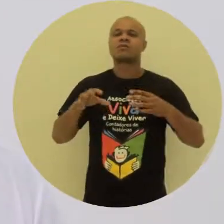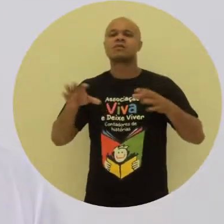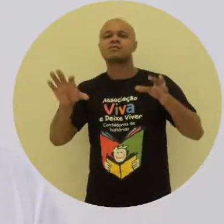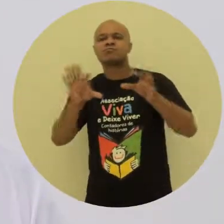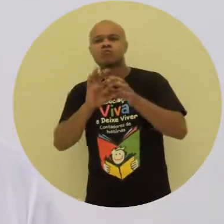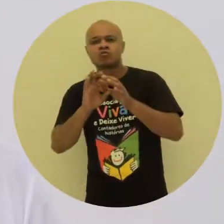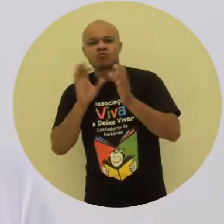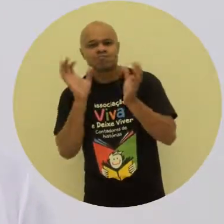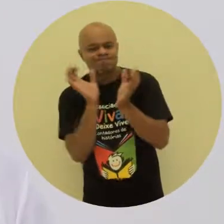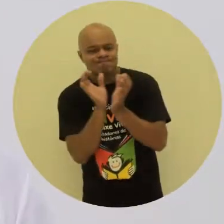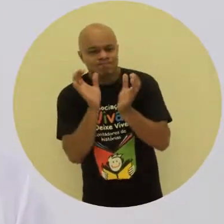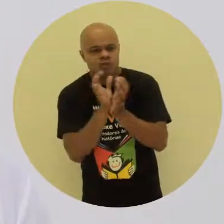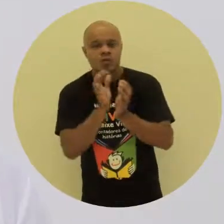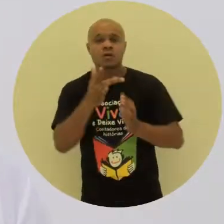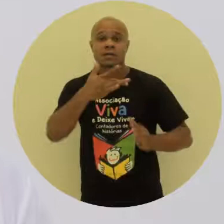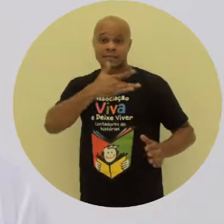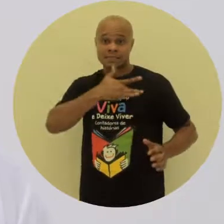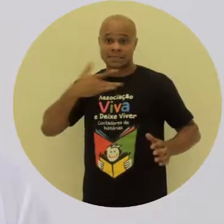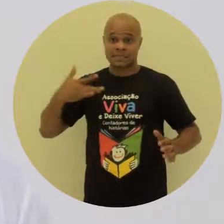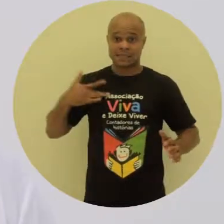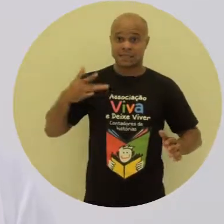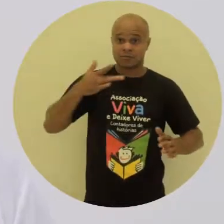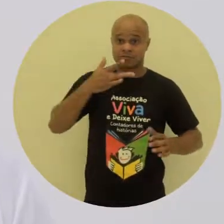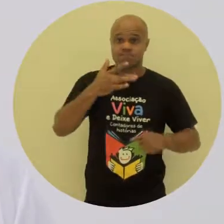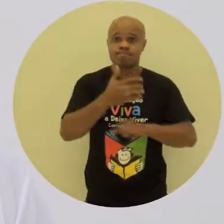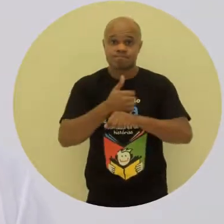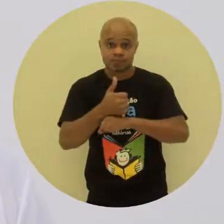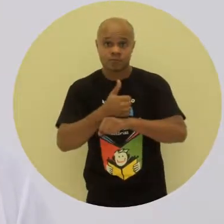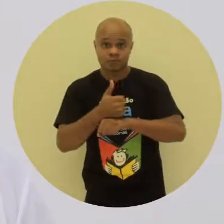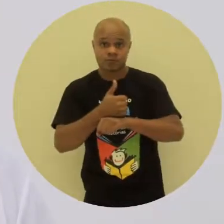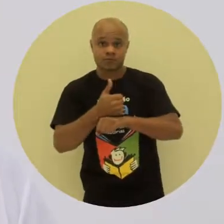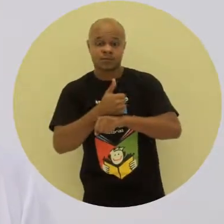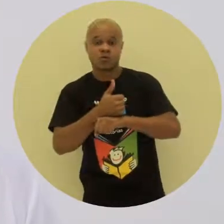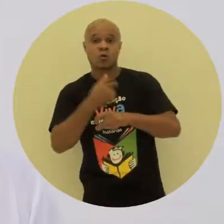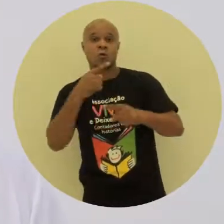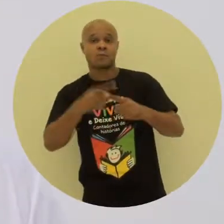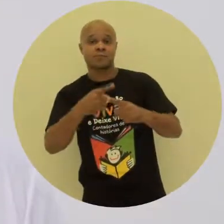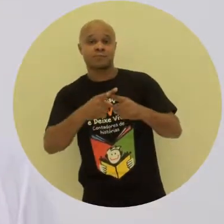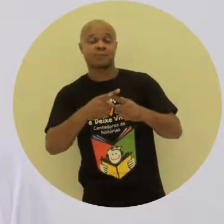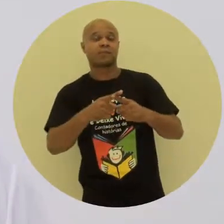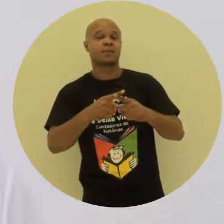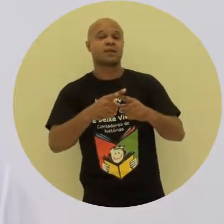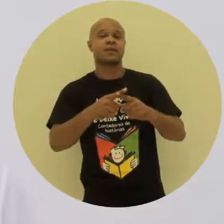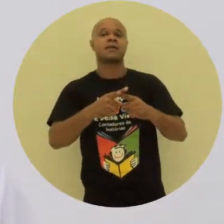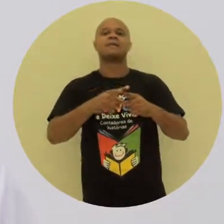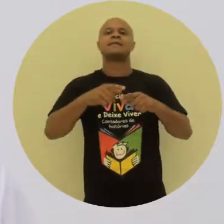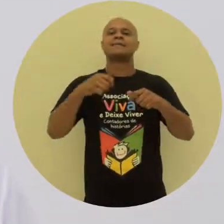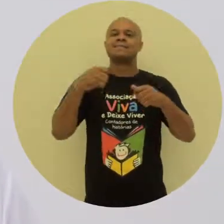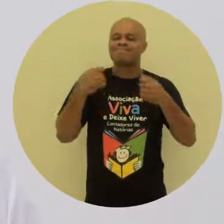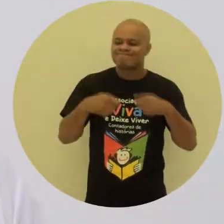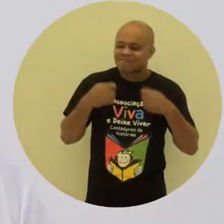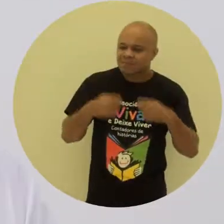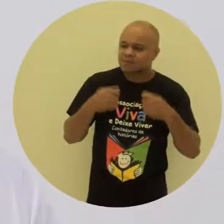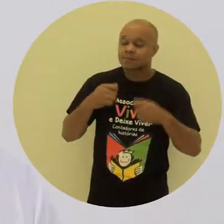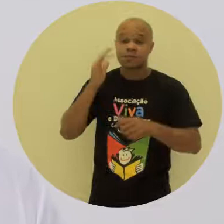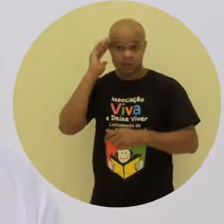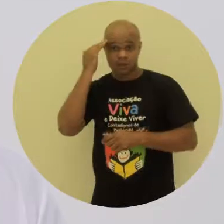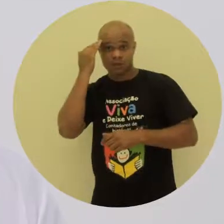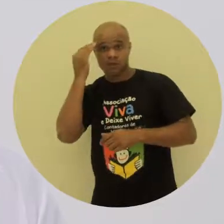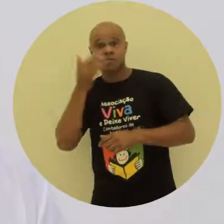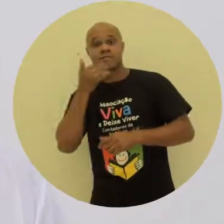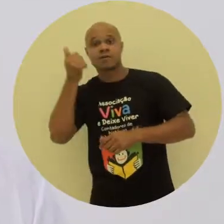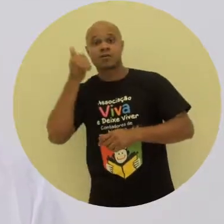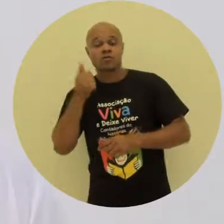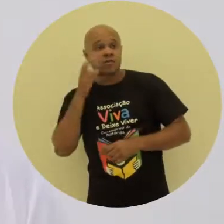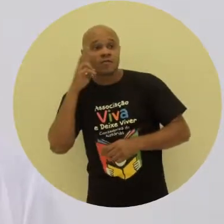fazem parte da equipe de saúde. E isso é muito importante, porque os nossos voluntários estão sendo prescritos, né?